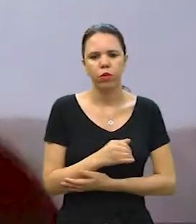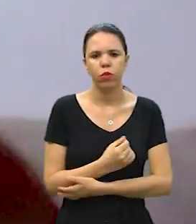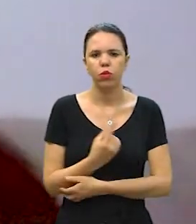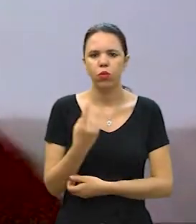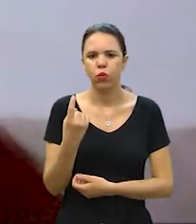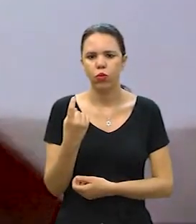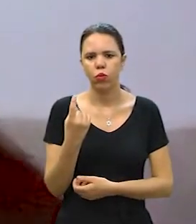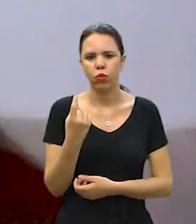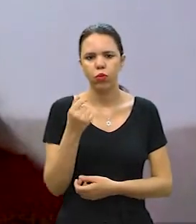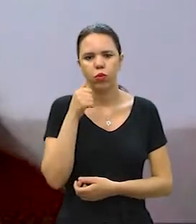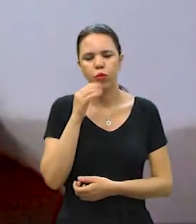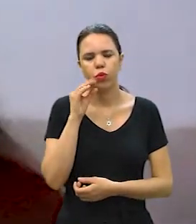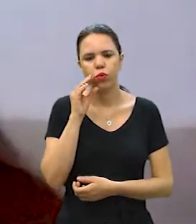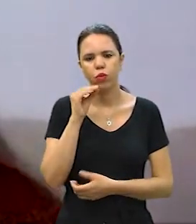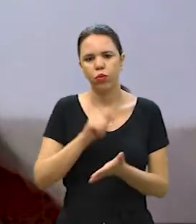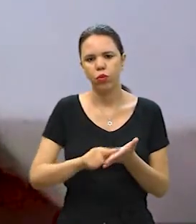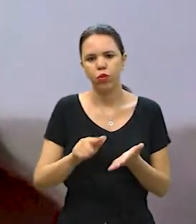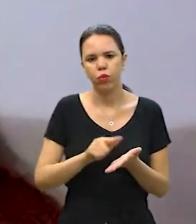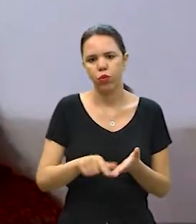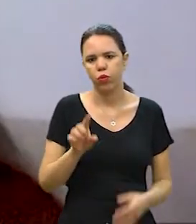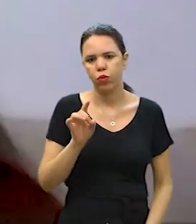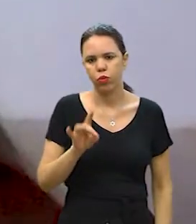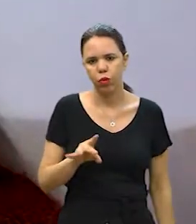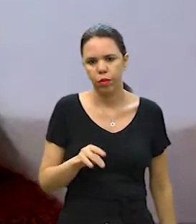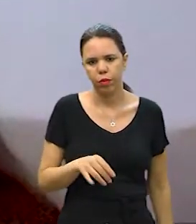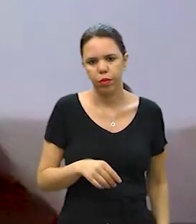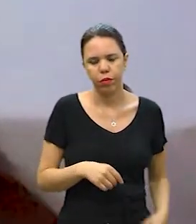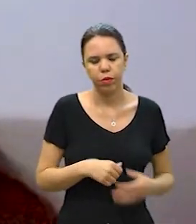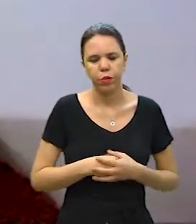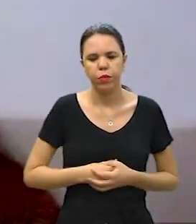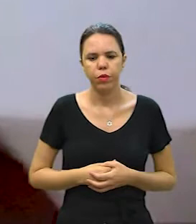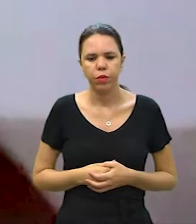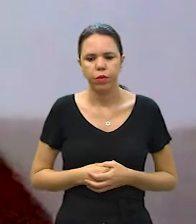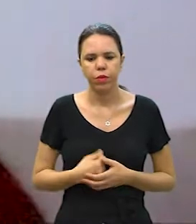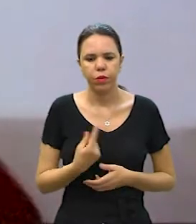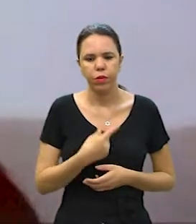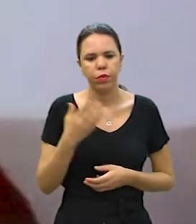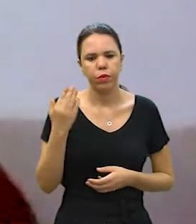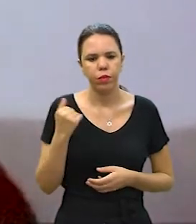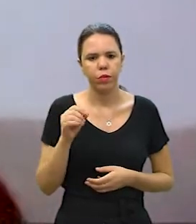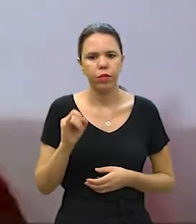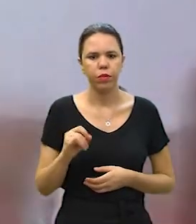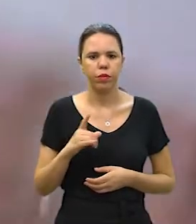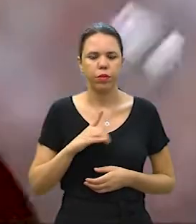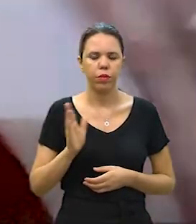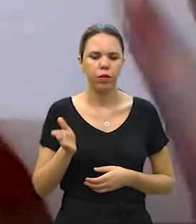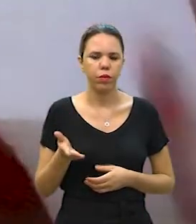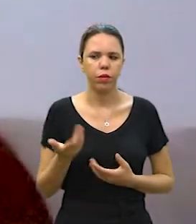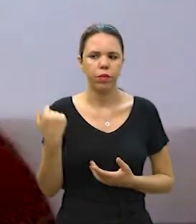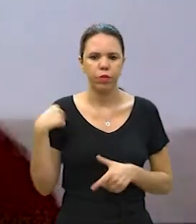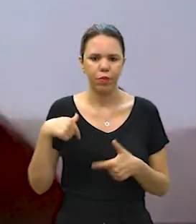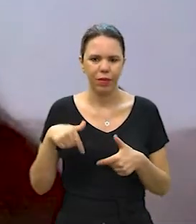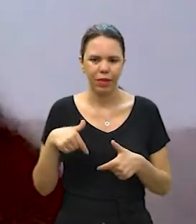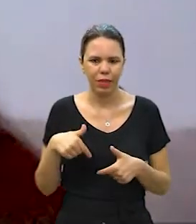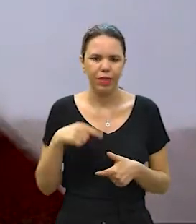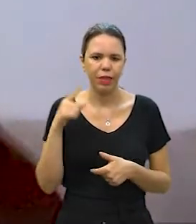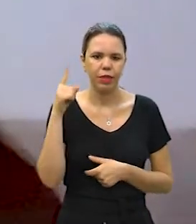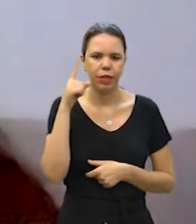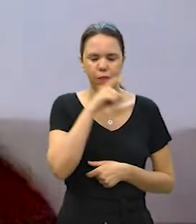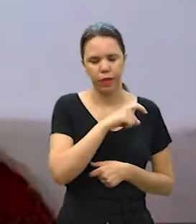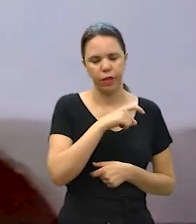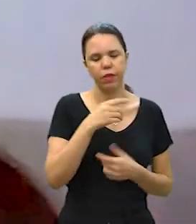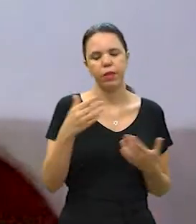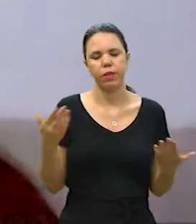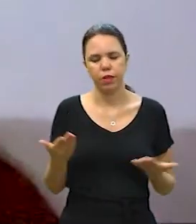tinha uma funcionária da limpeza, uma funcionária. E a gente sabe que, né, que se já era o trabalho, já era